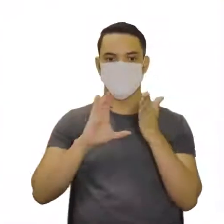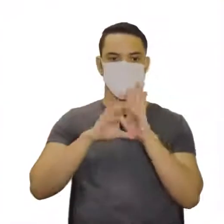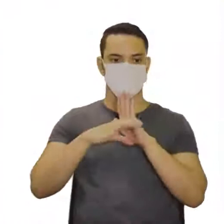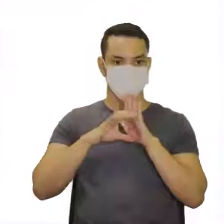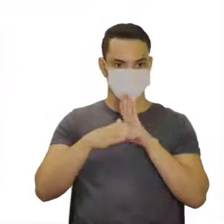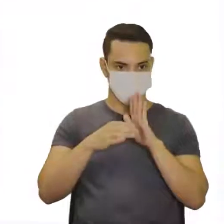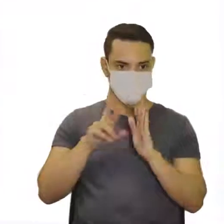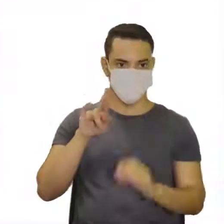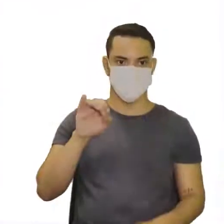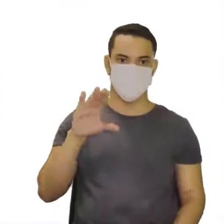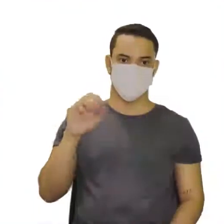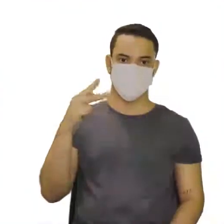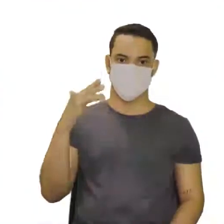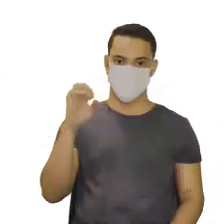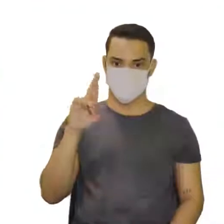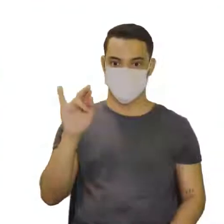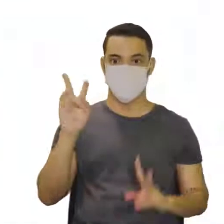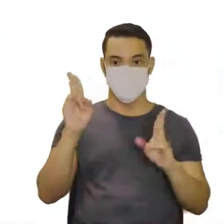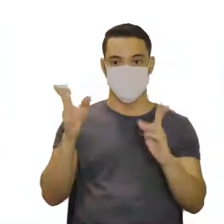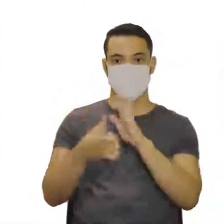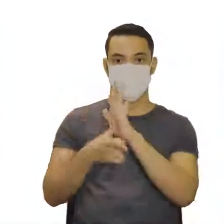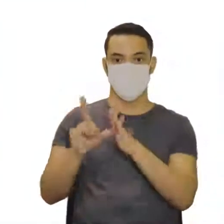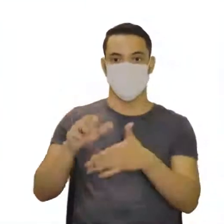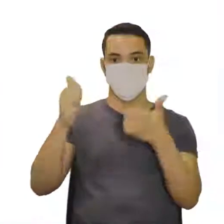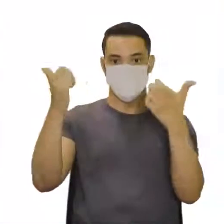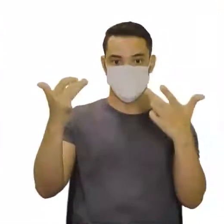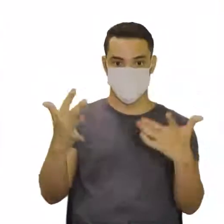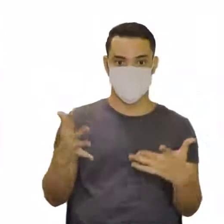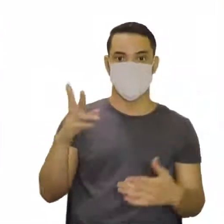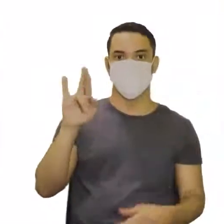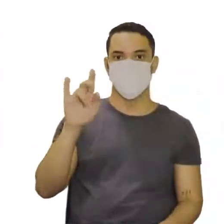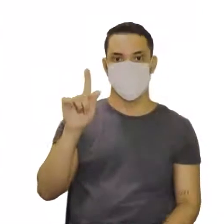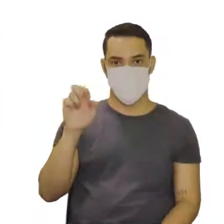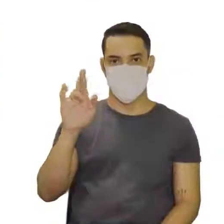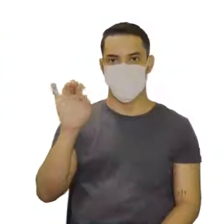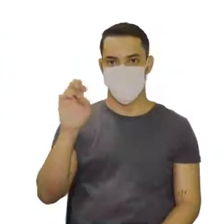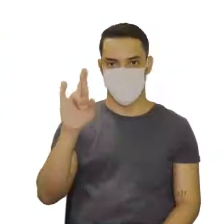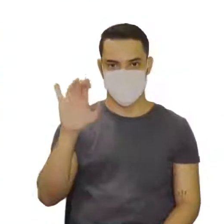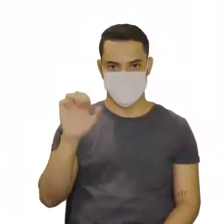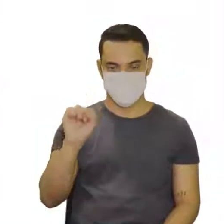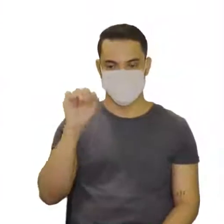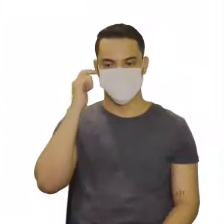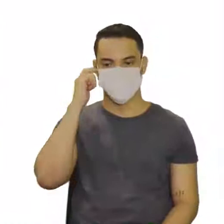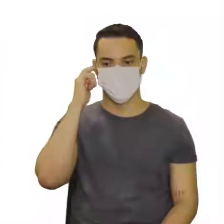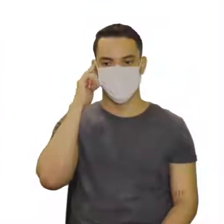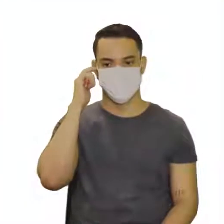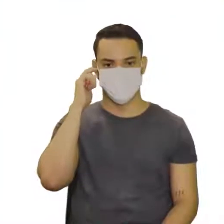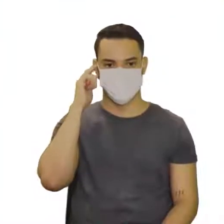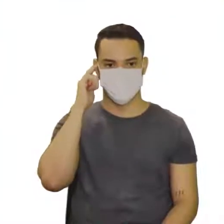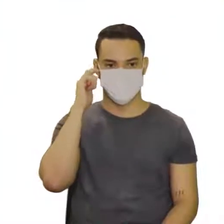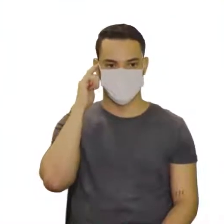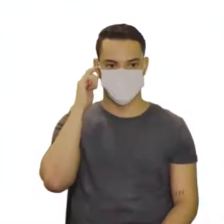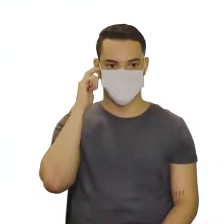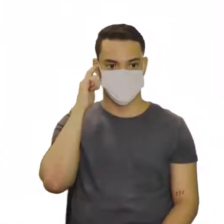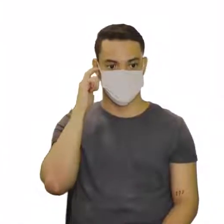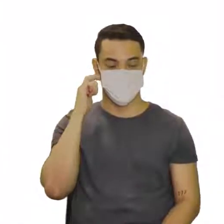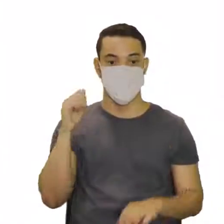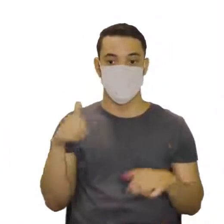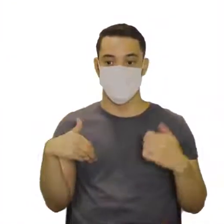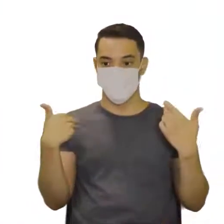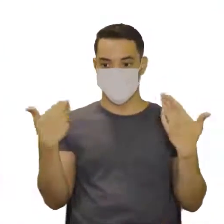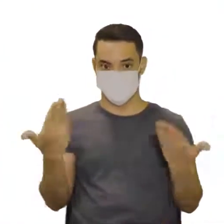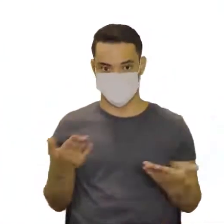de receptor, da mesma maneira que nós fizemos para geradores elétricos, tá? Então, pessoal,